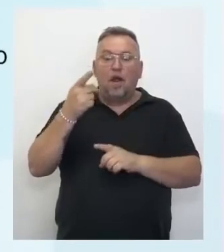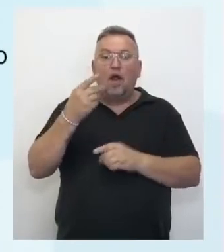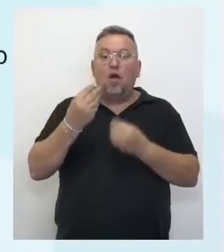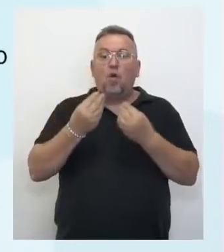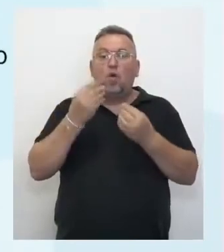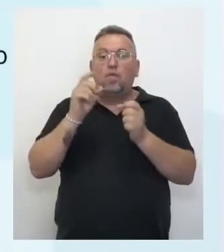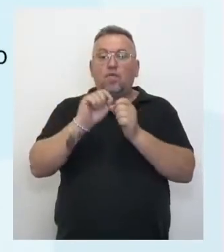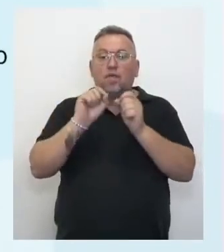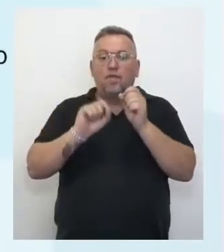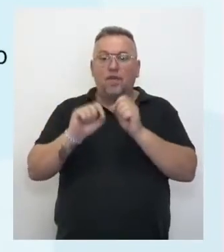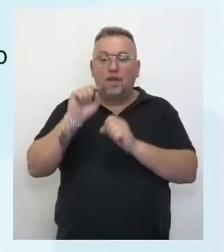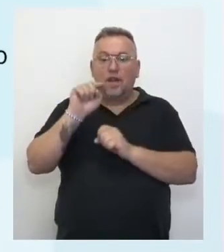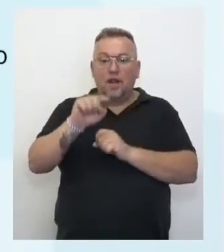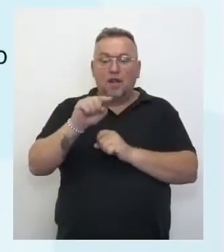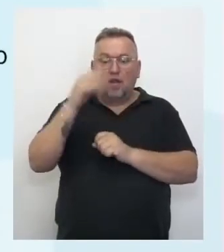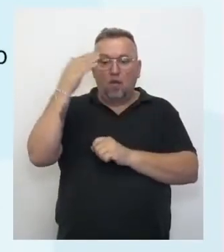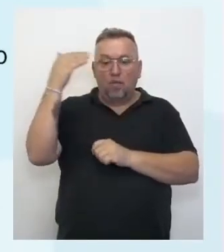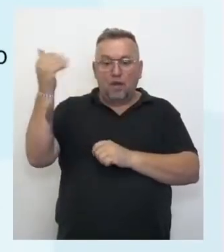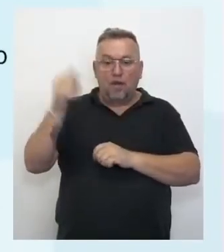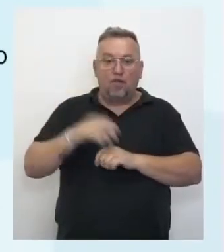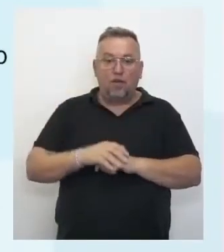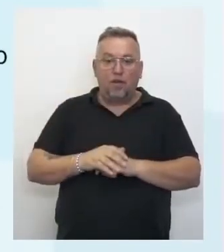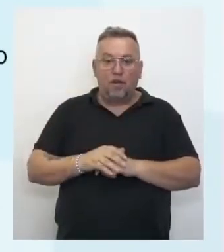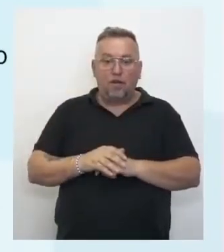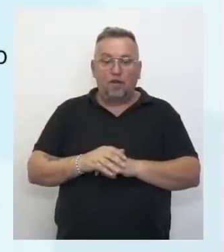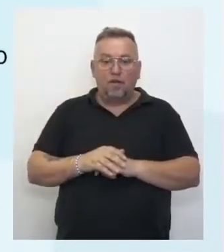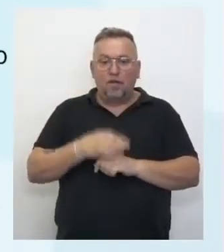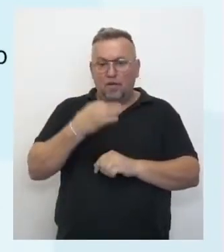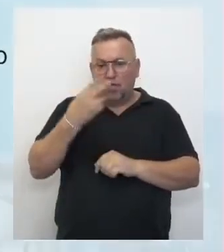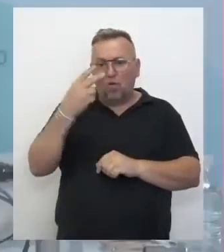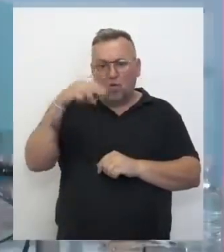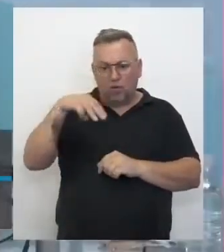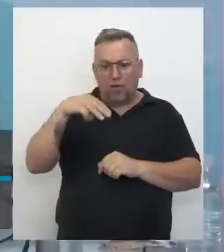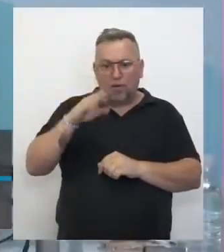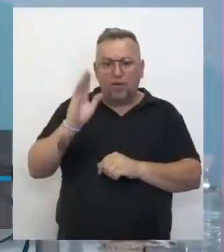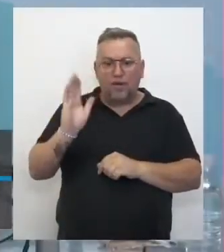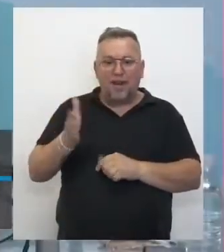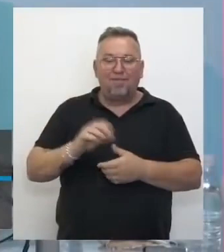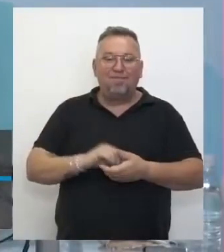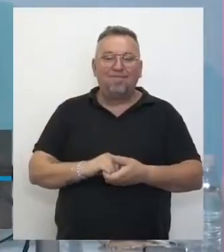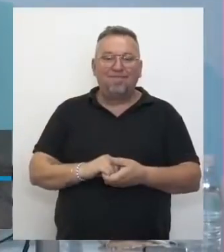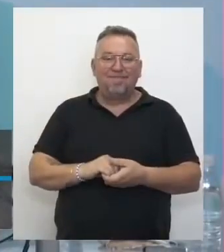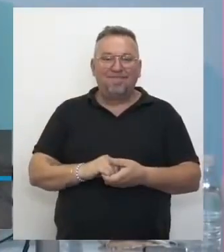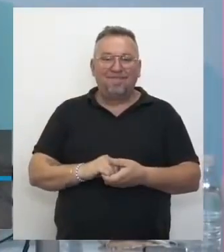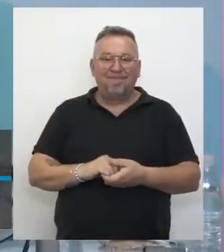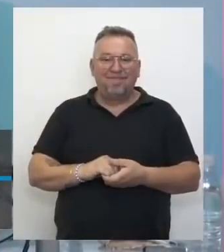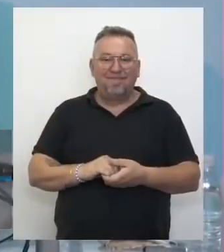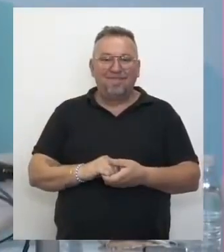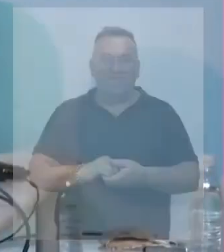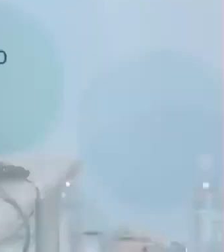como que foi feita esta homenagem. Então, acredito que 2 minutos é o suficiente.